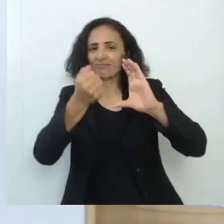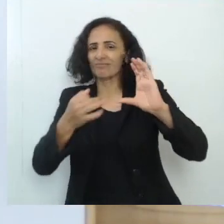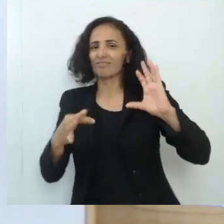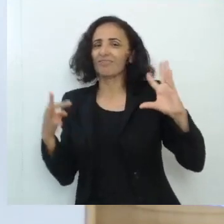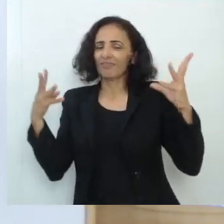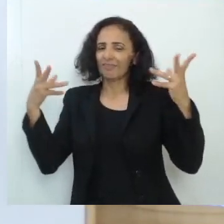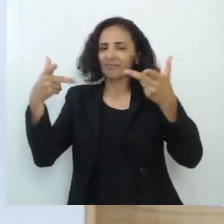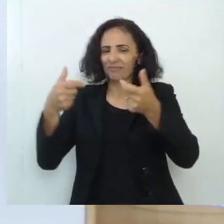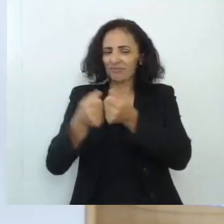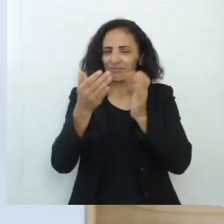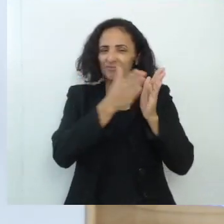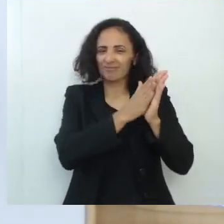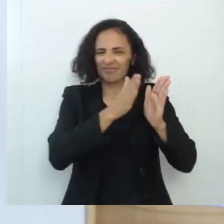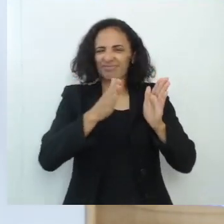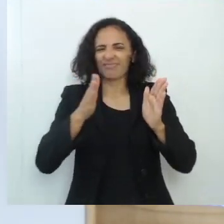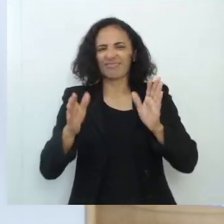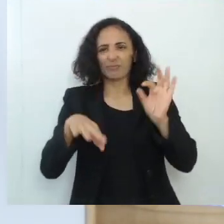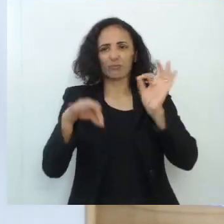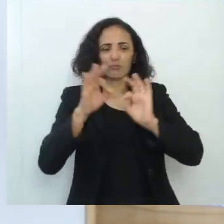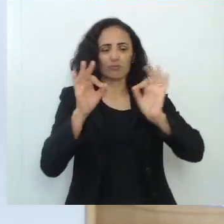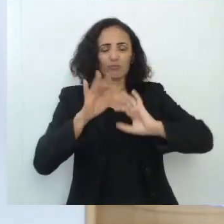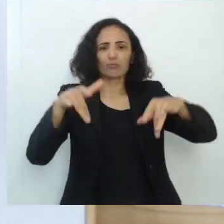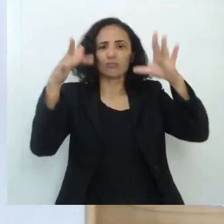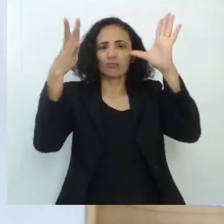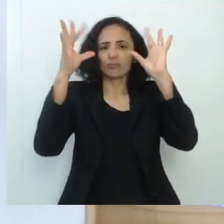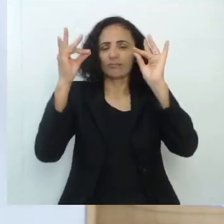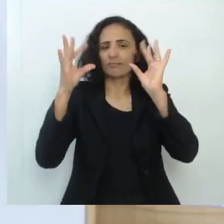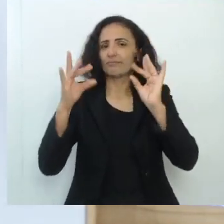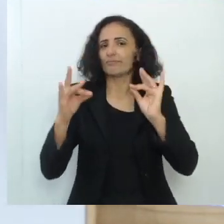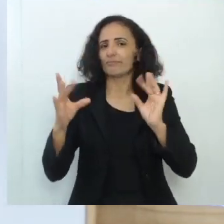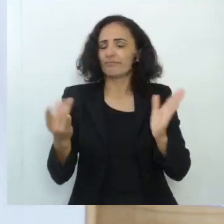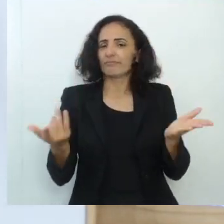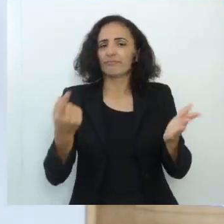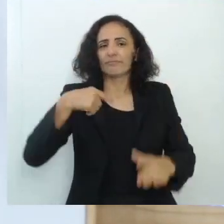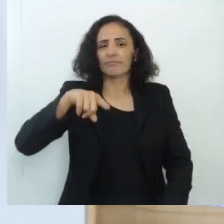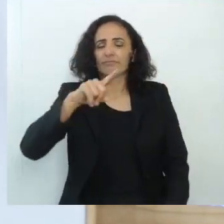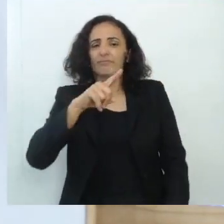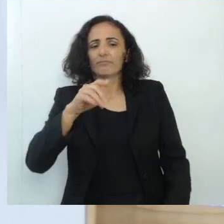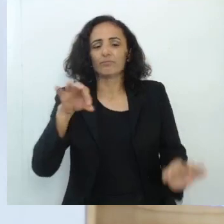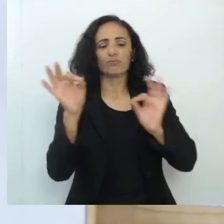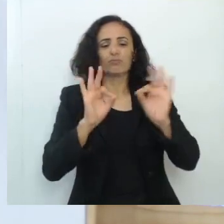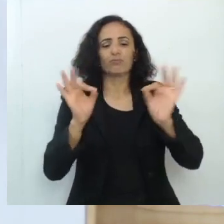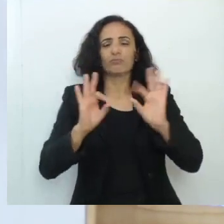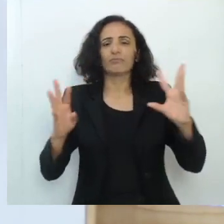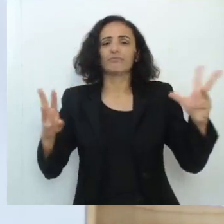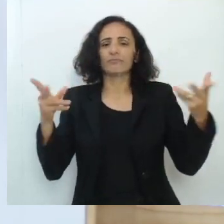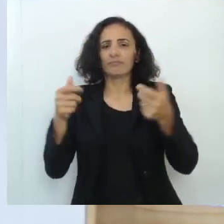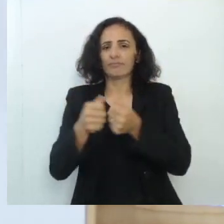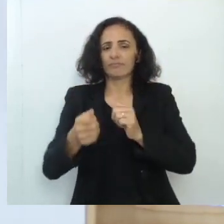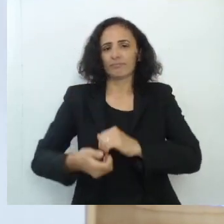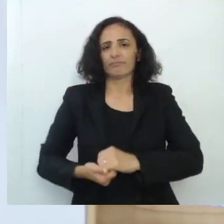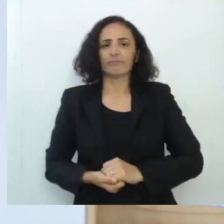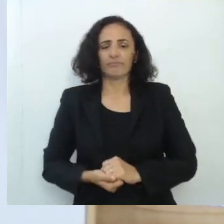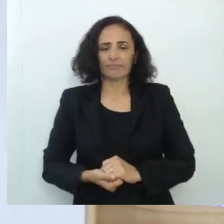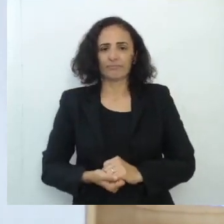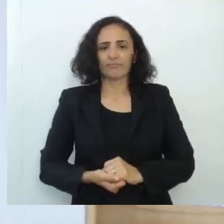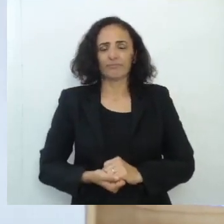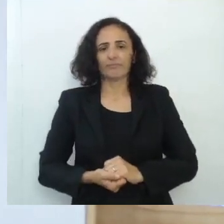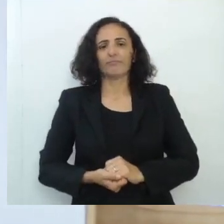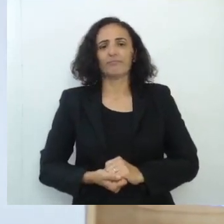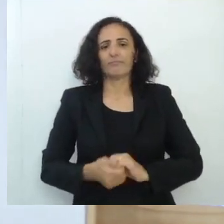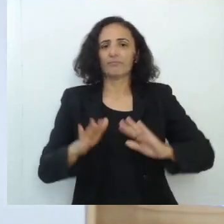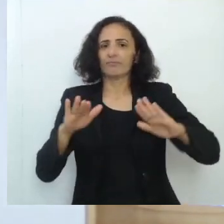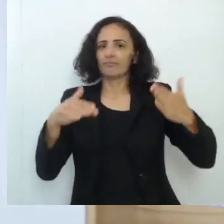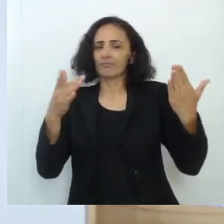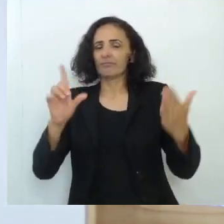a gente vai ter que dar conta do esquema. Ó, a gente vai ter que dar conta do esquema. Aí é assim, quando a